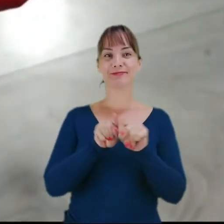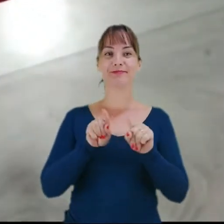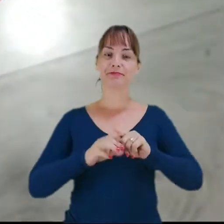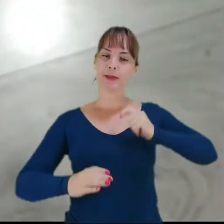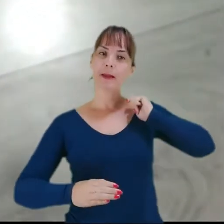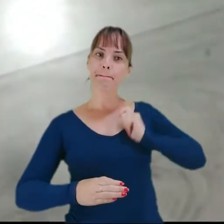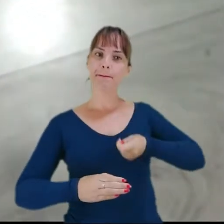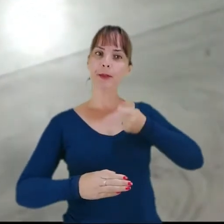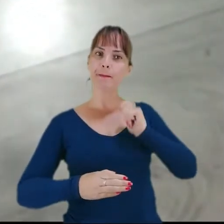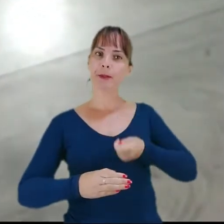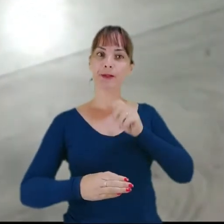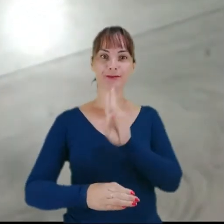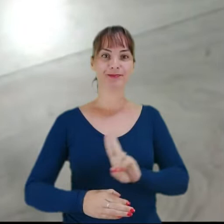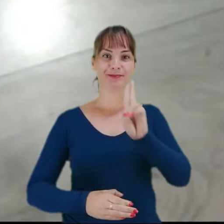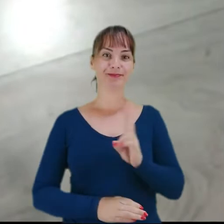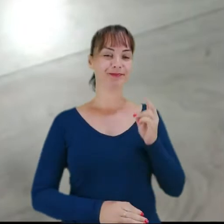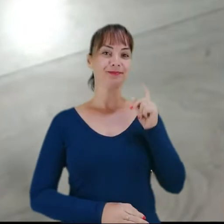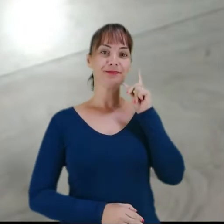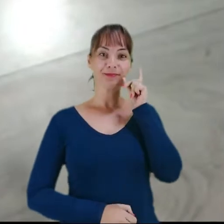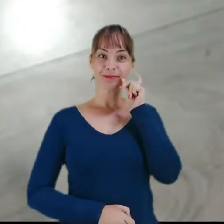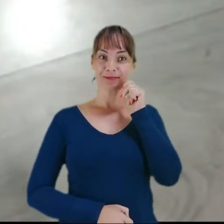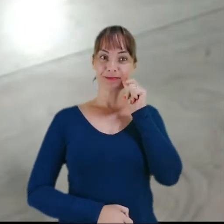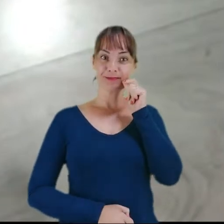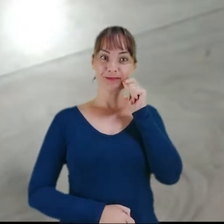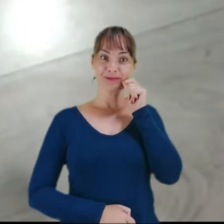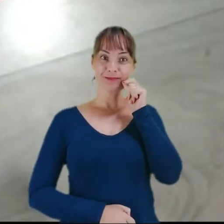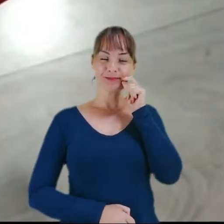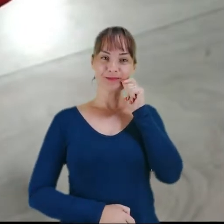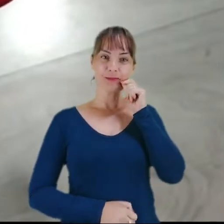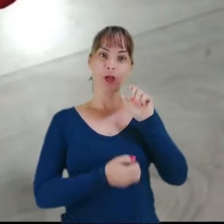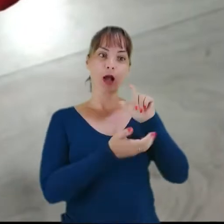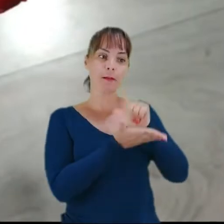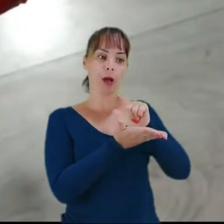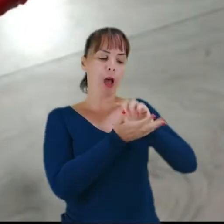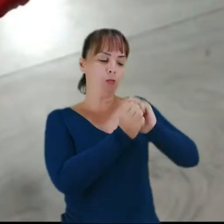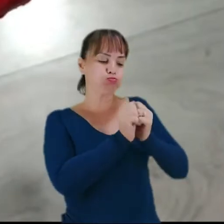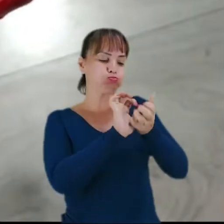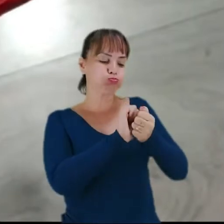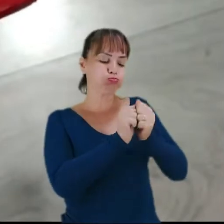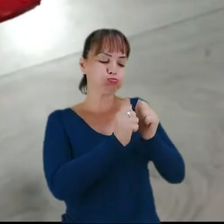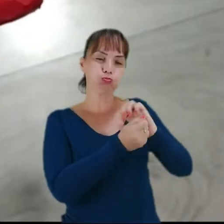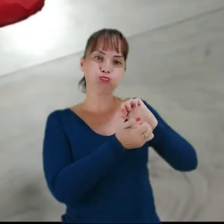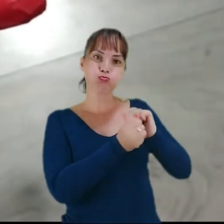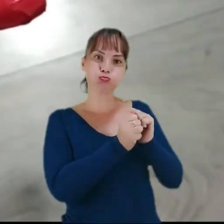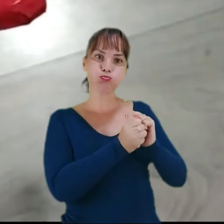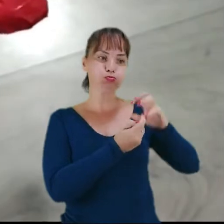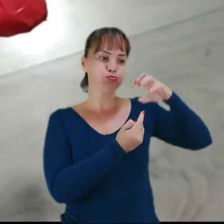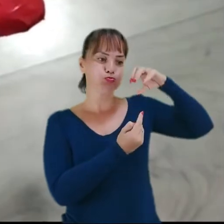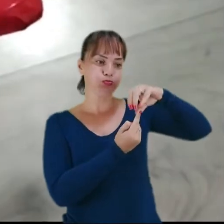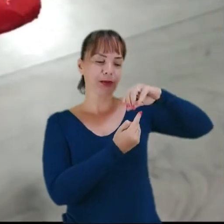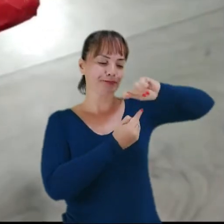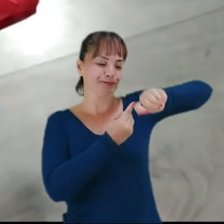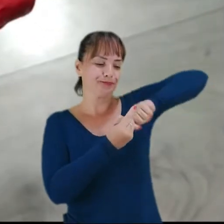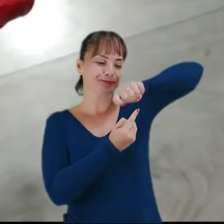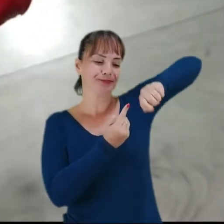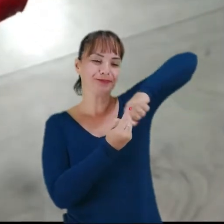uma baqueta. Utilizei um lápis, fiz uma bola de papel e colei na ponta com